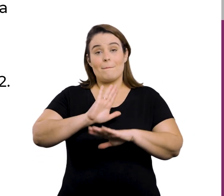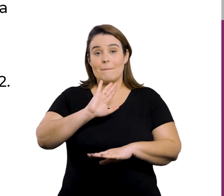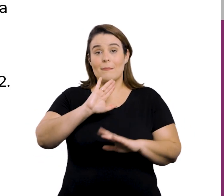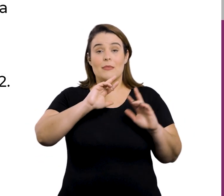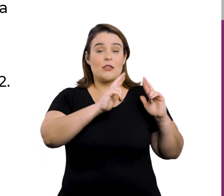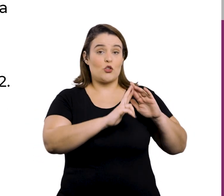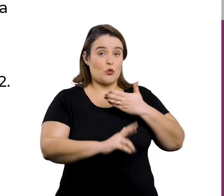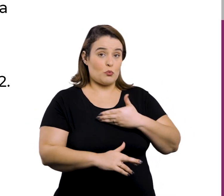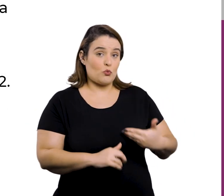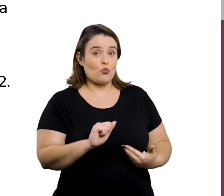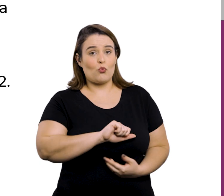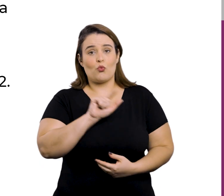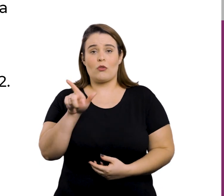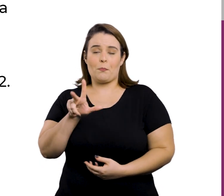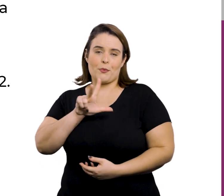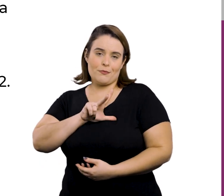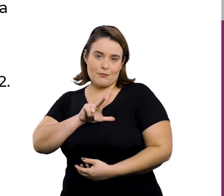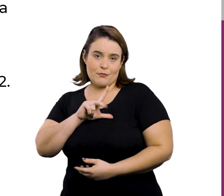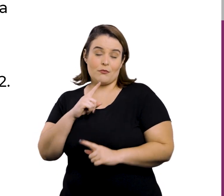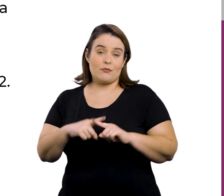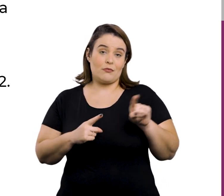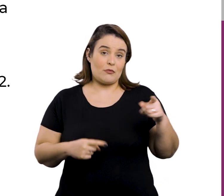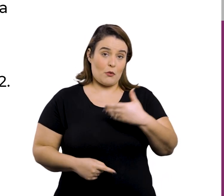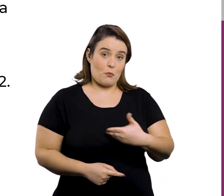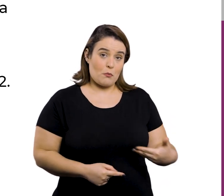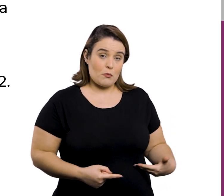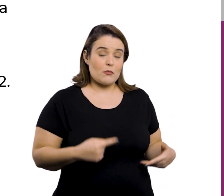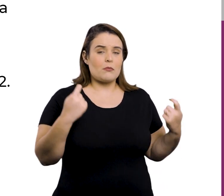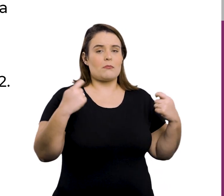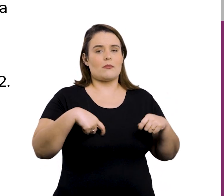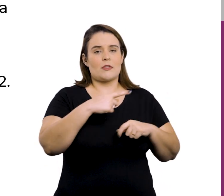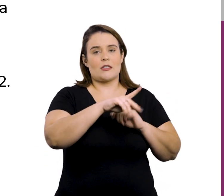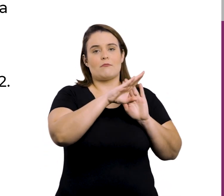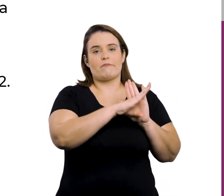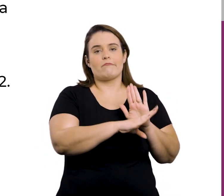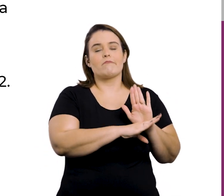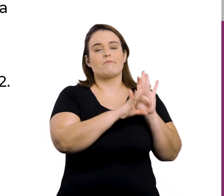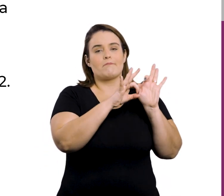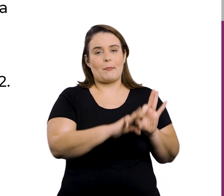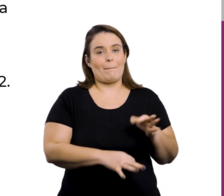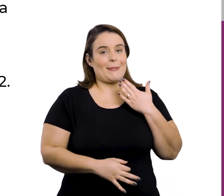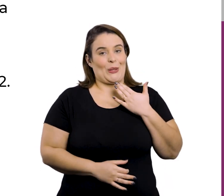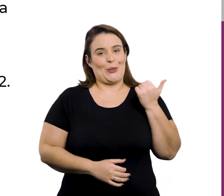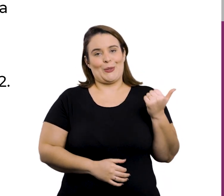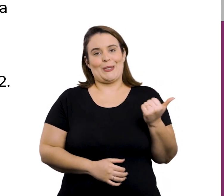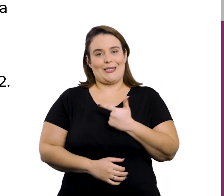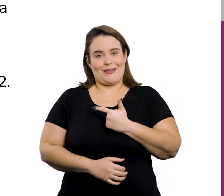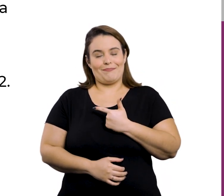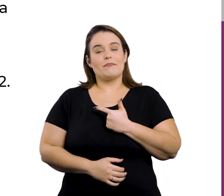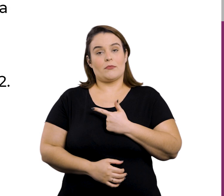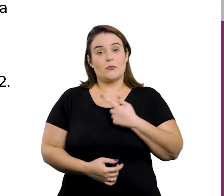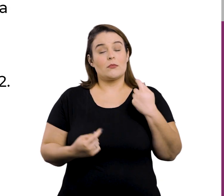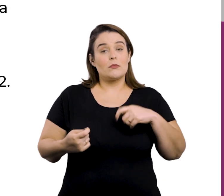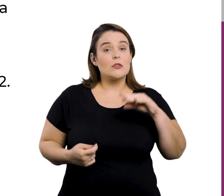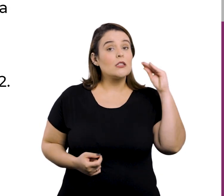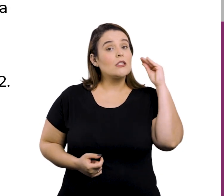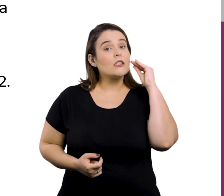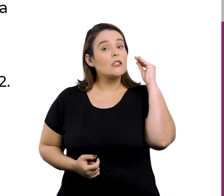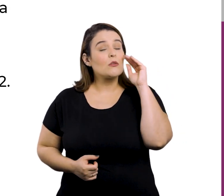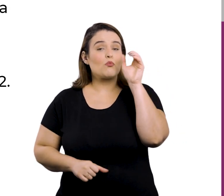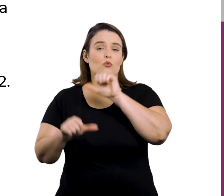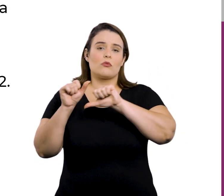mostra é que eu teria que gastar mais na rede pública do que na rede privada, porque a rede pública precisa de mais